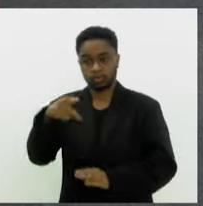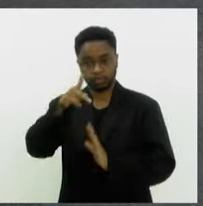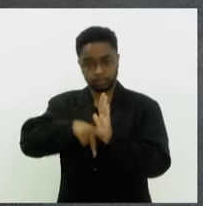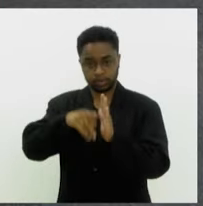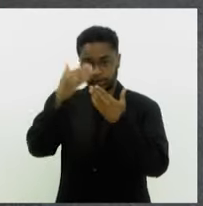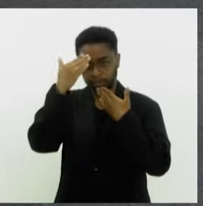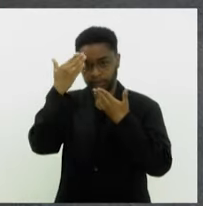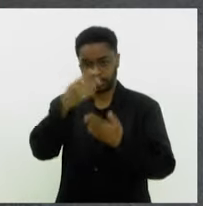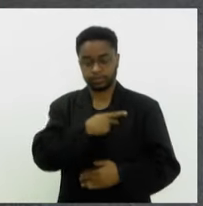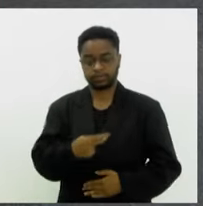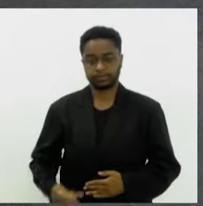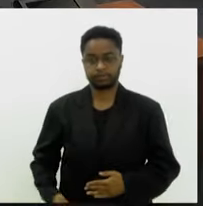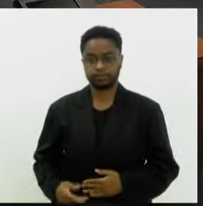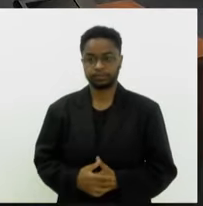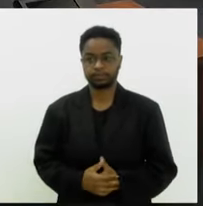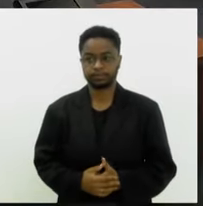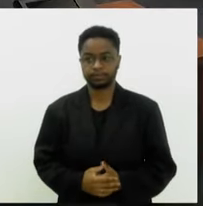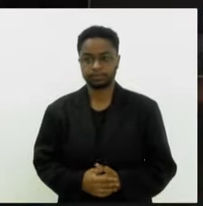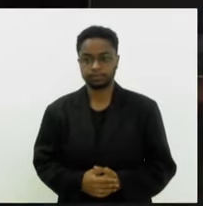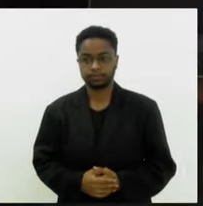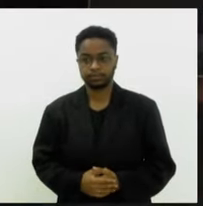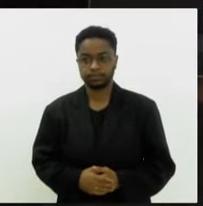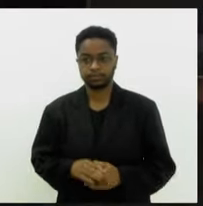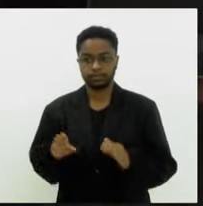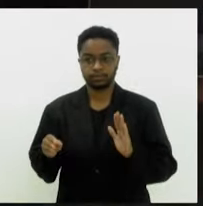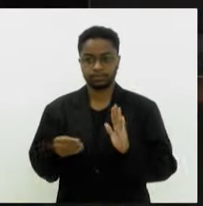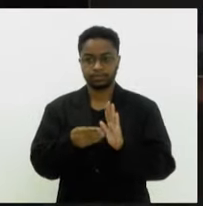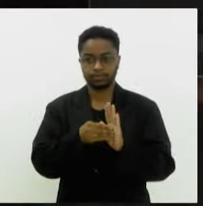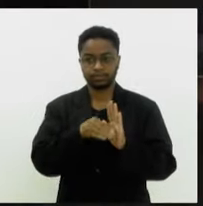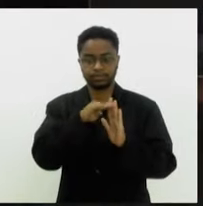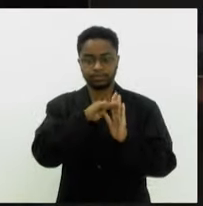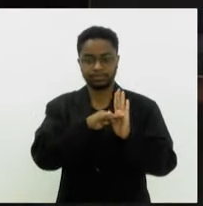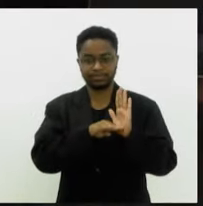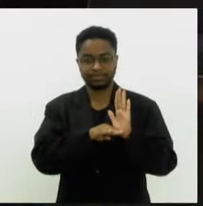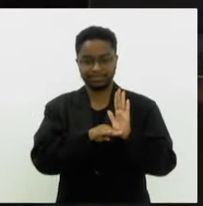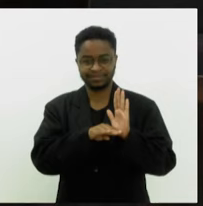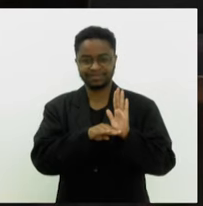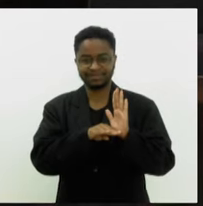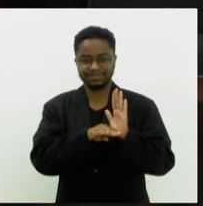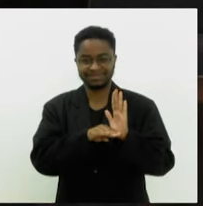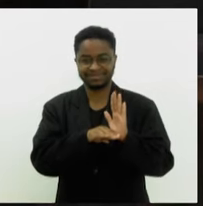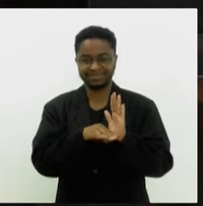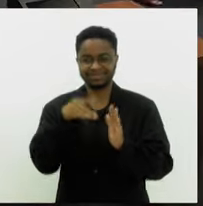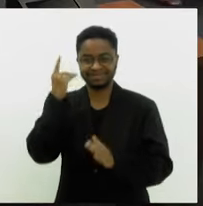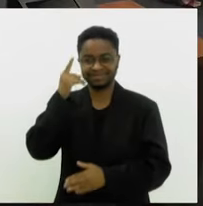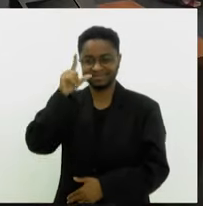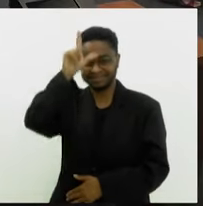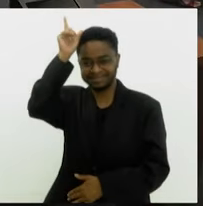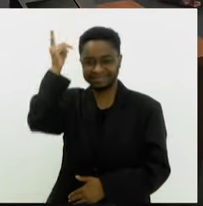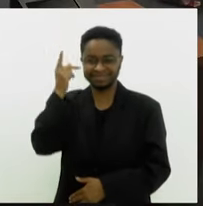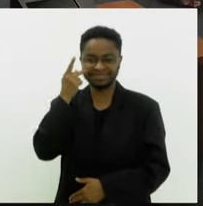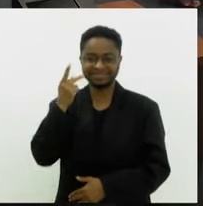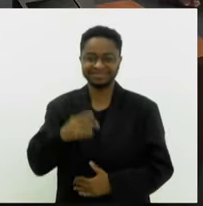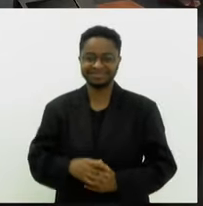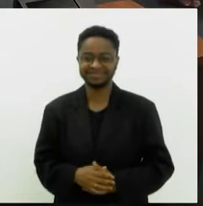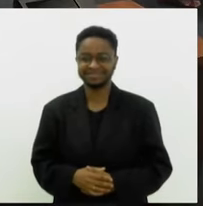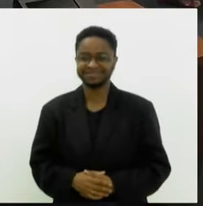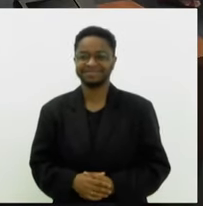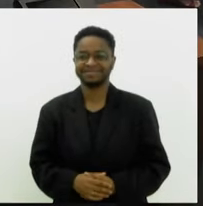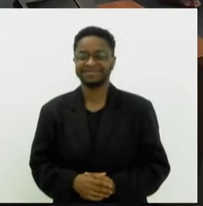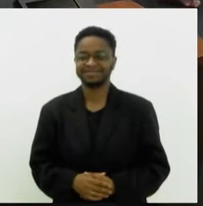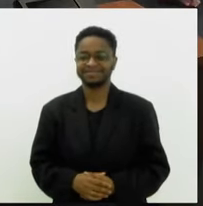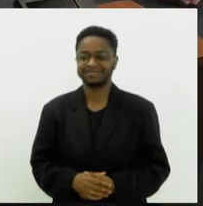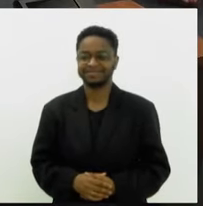Muito obrigada, presidente. Incluídos presidente. Na ordem do dia de presidente. Deputado Luiz Paulo, por gentileza. Presidente,